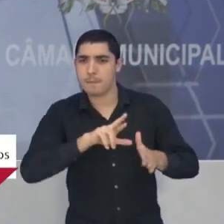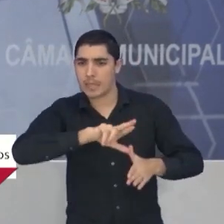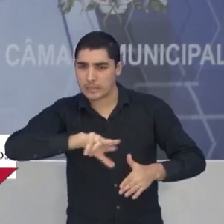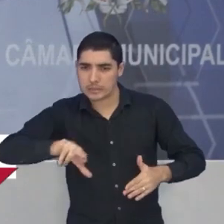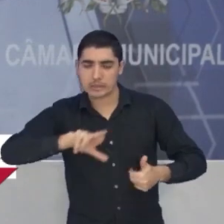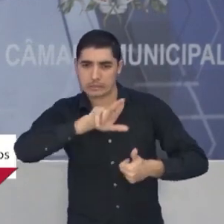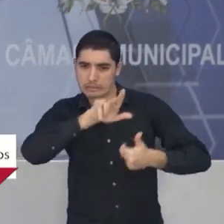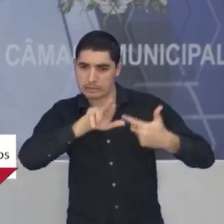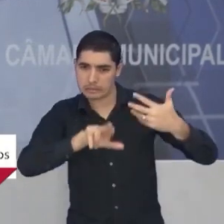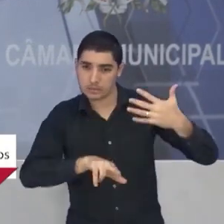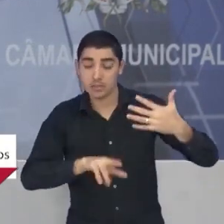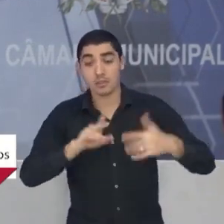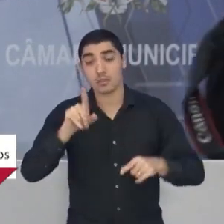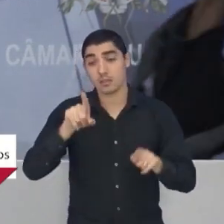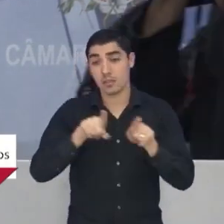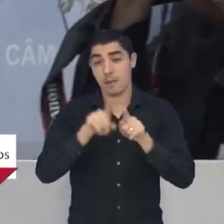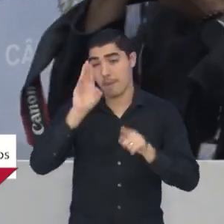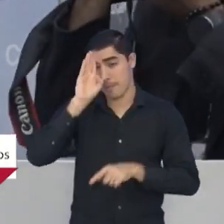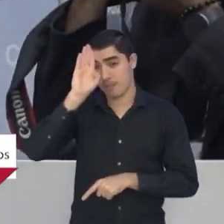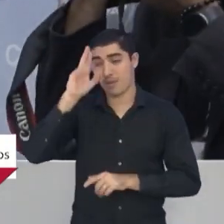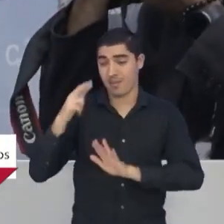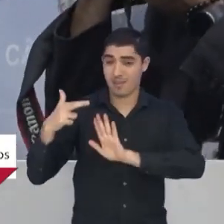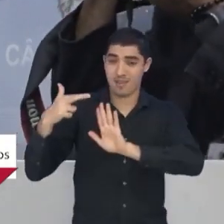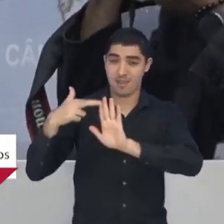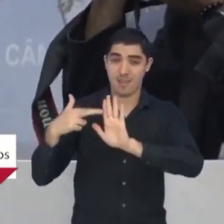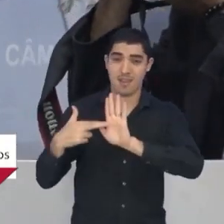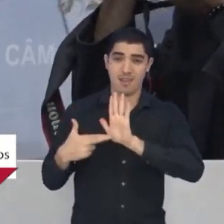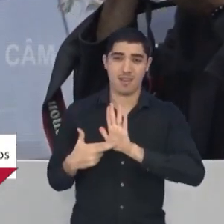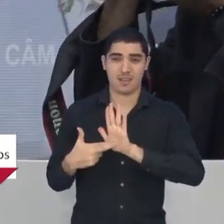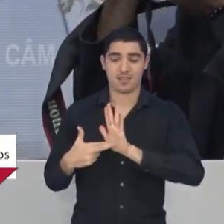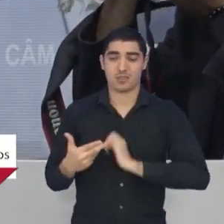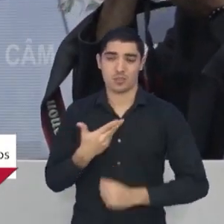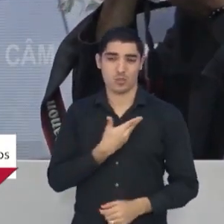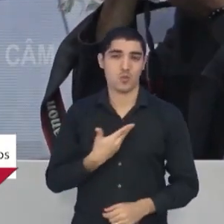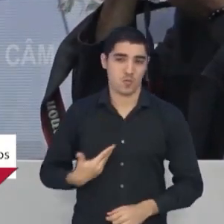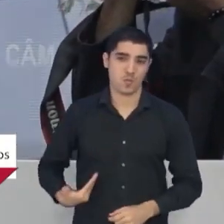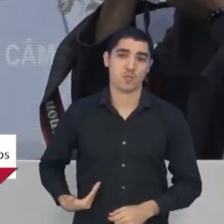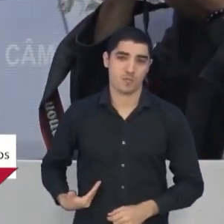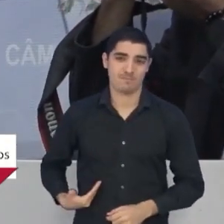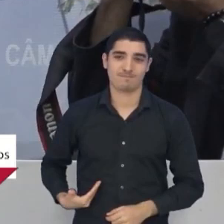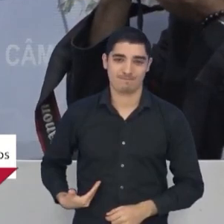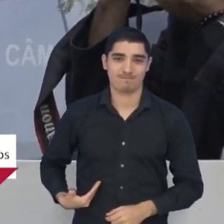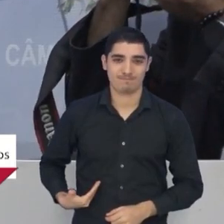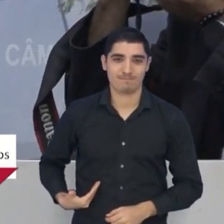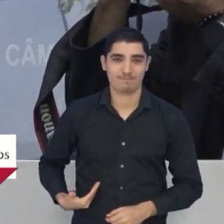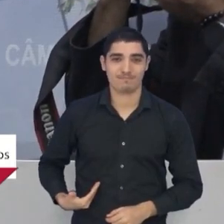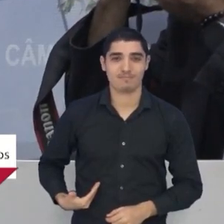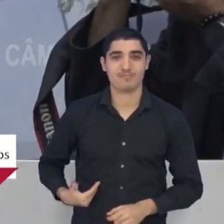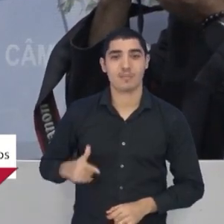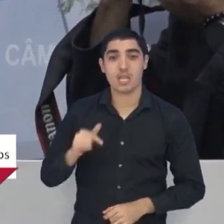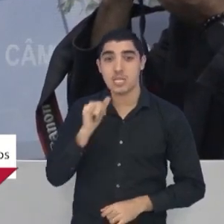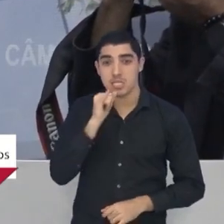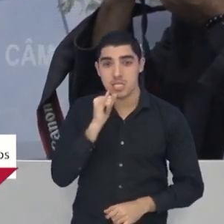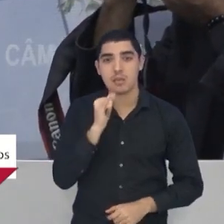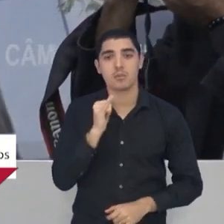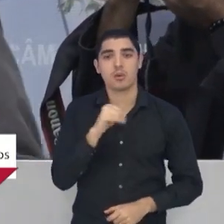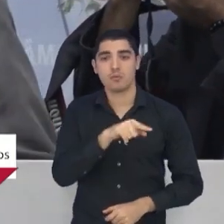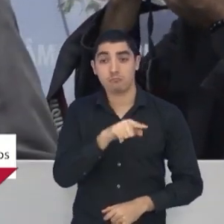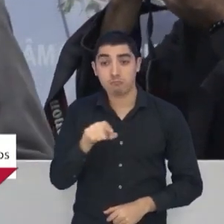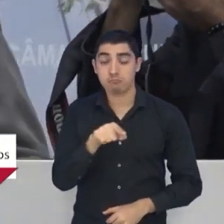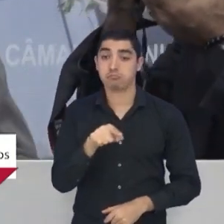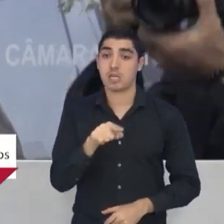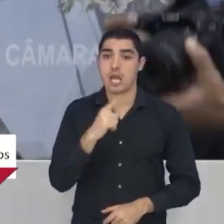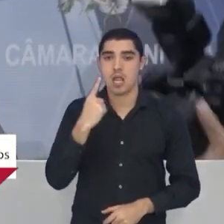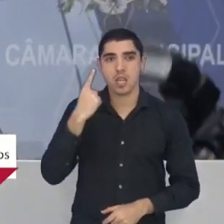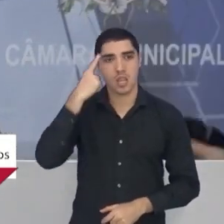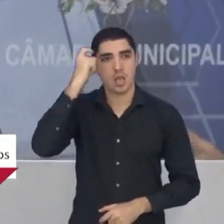principalmente regras de governança essas regras de governança que se referem a implantação de boas práticas